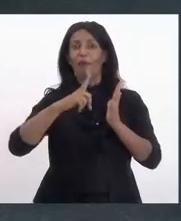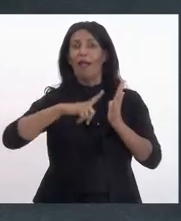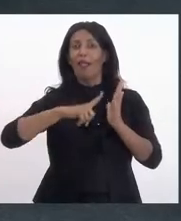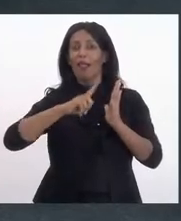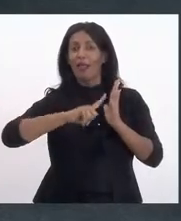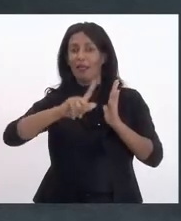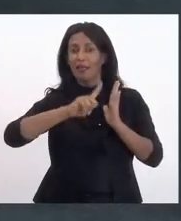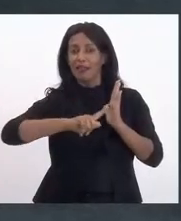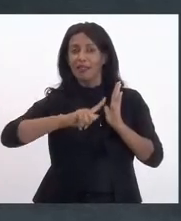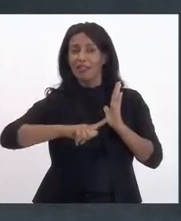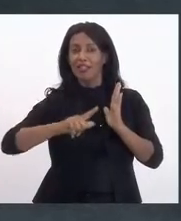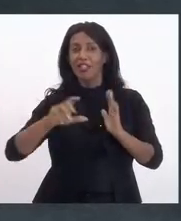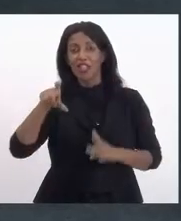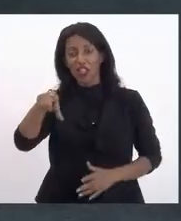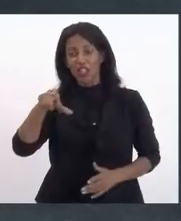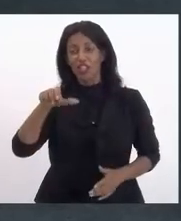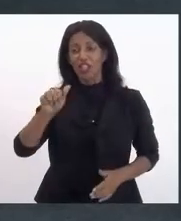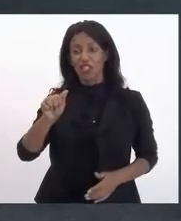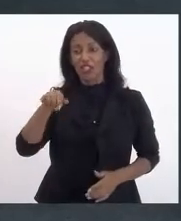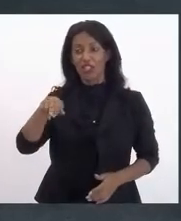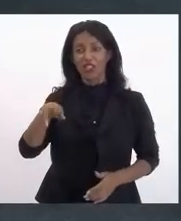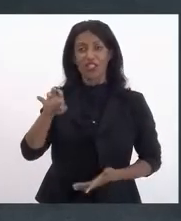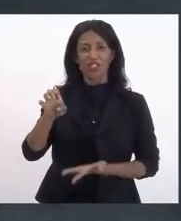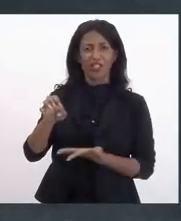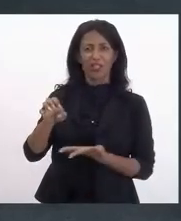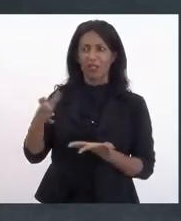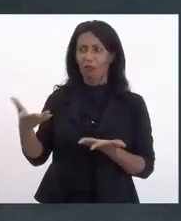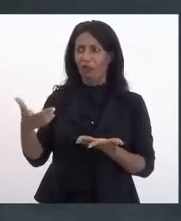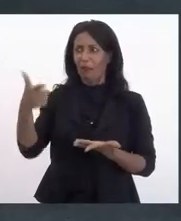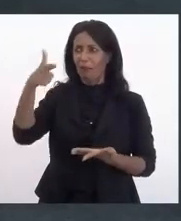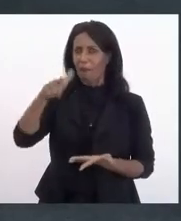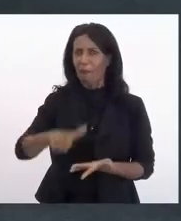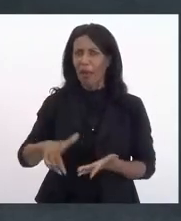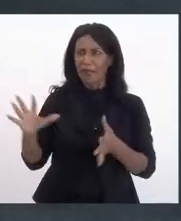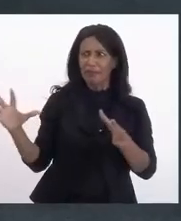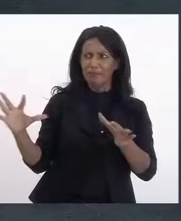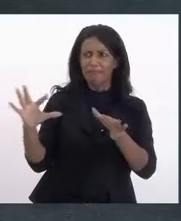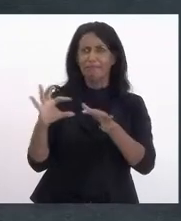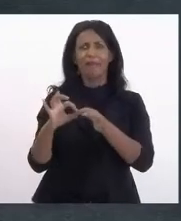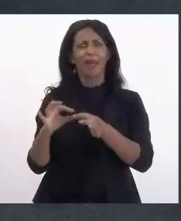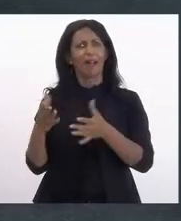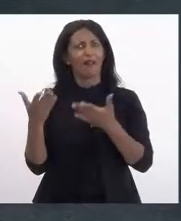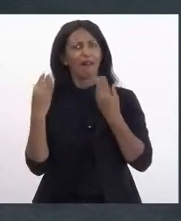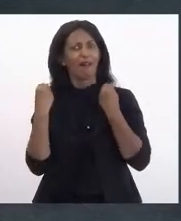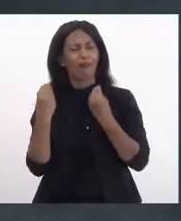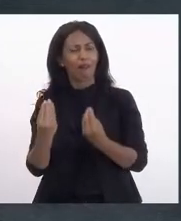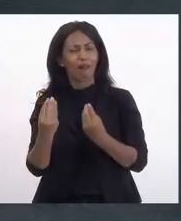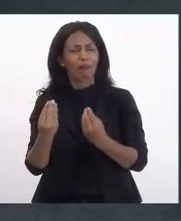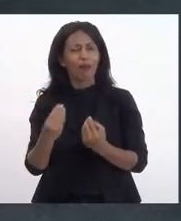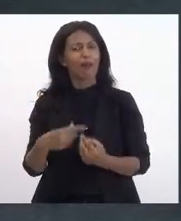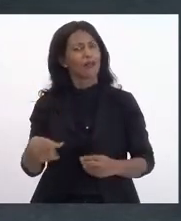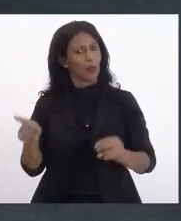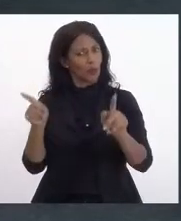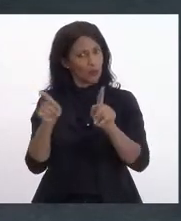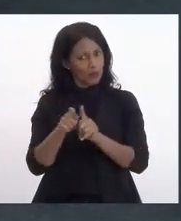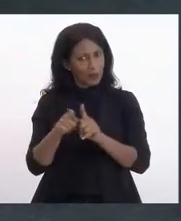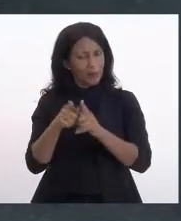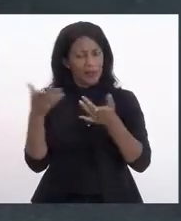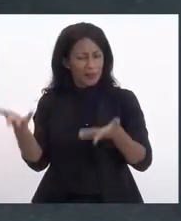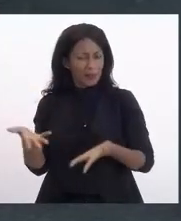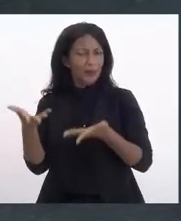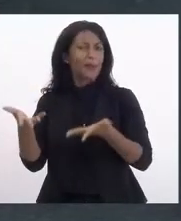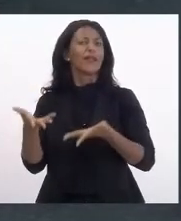quem? Do Xande de Pilares. Aí eu digo, mais uma sincronicidade. Então, eu também queria aqui prestar